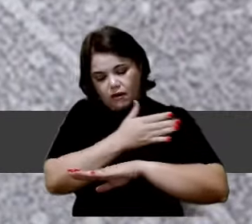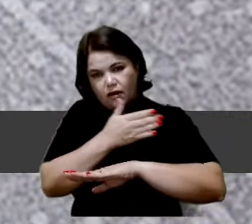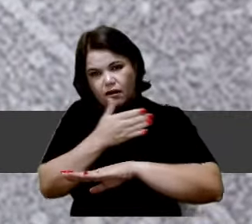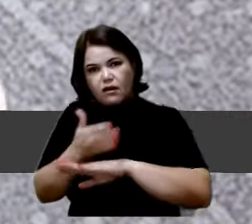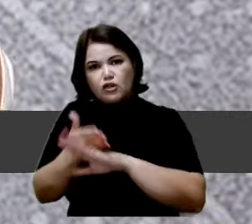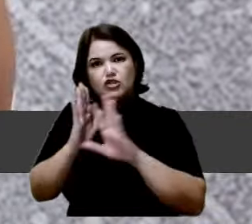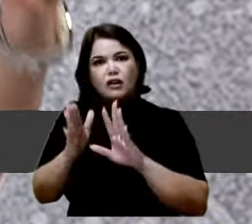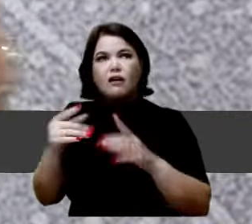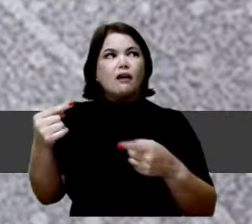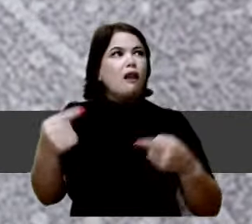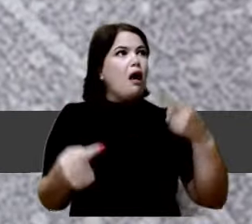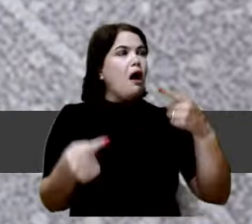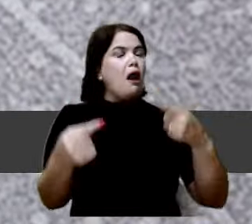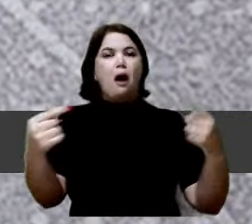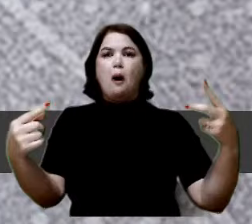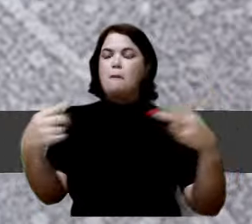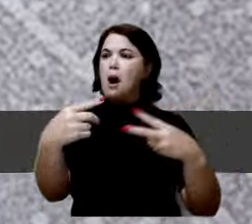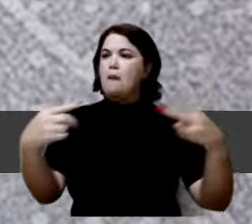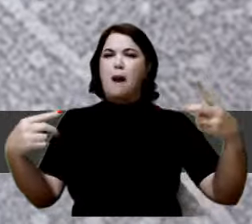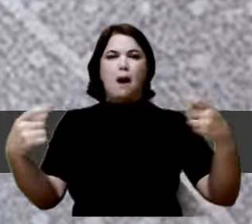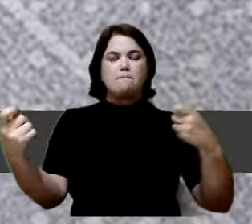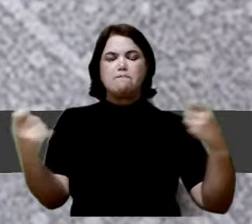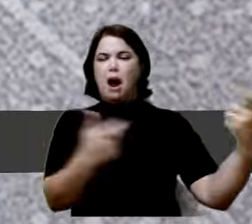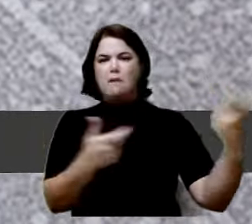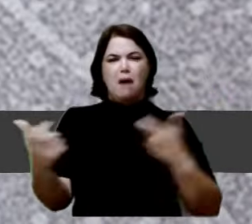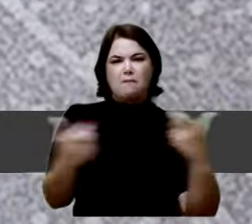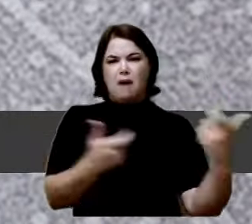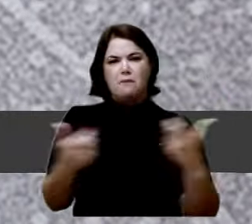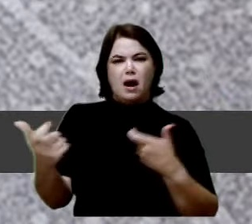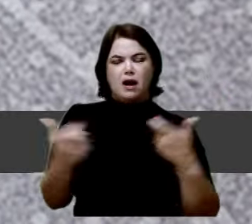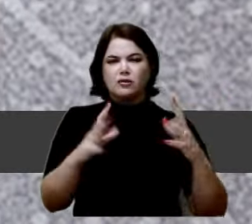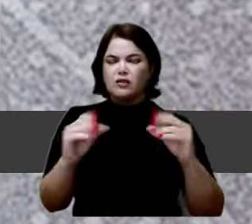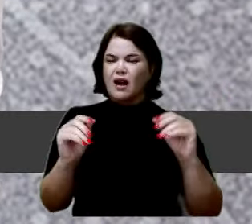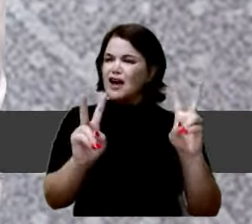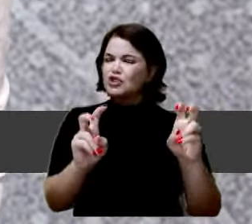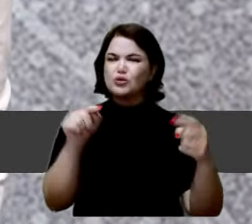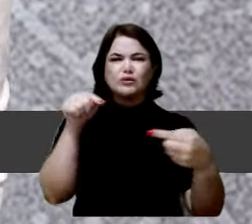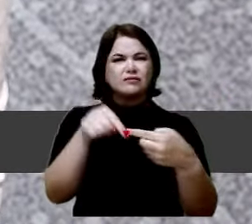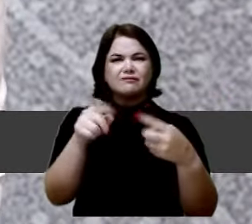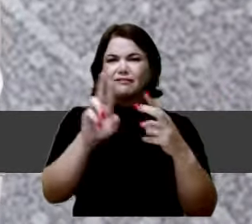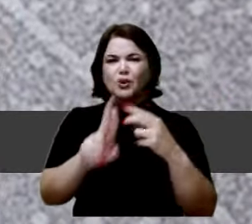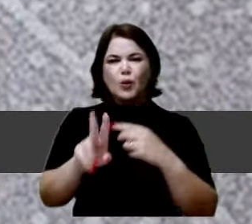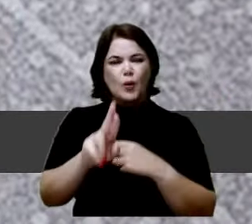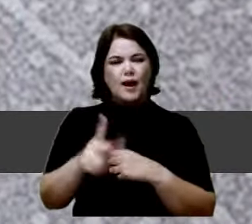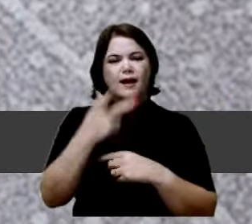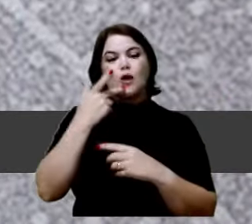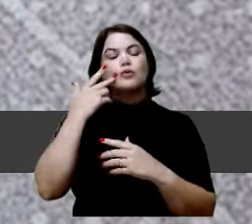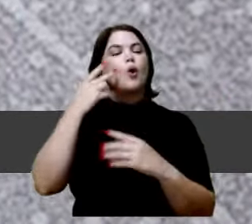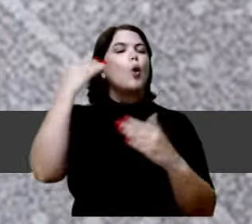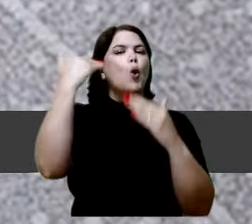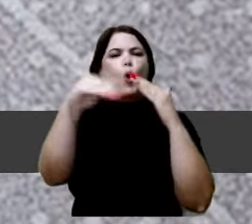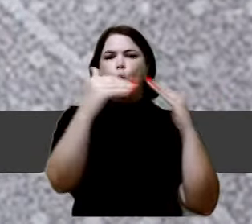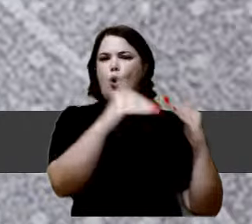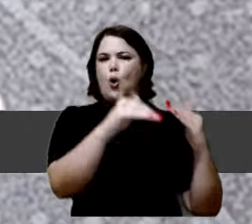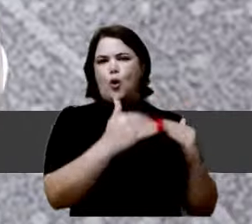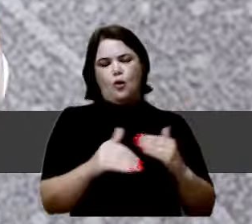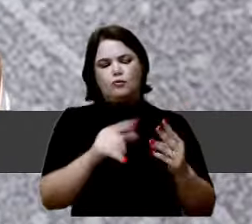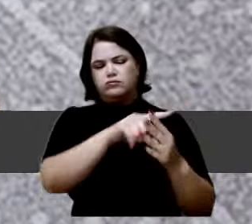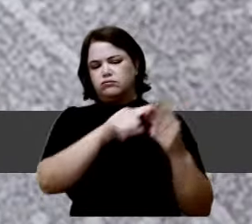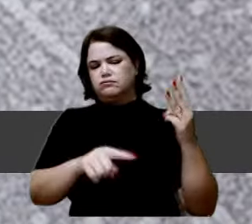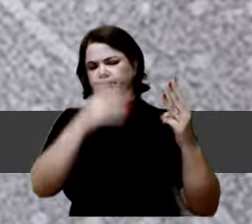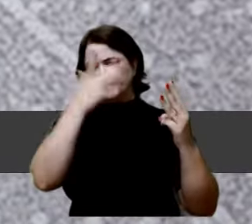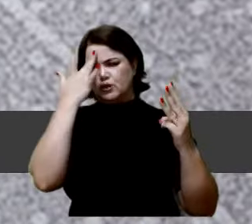atacando se ofendendo trazendo assuntos que não são pertinentes eu tenho uma discordância profunda com esses três que estão aqui